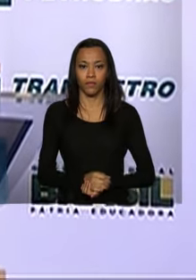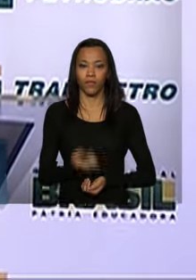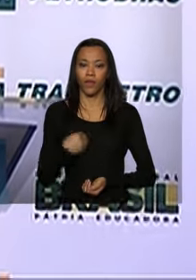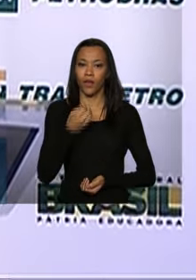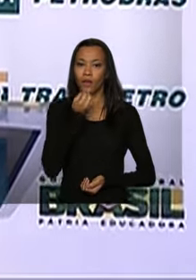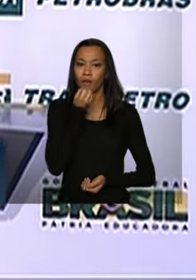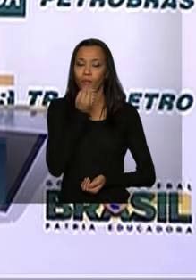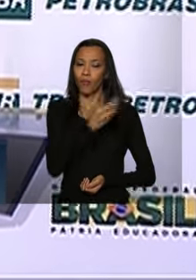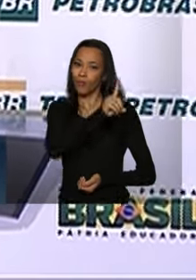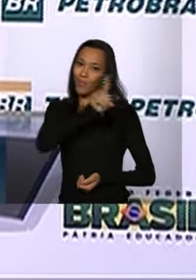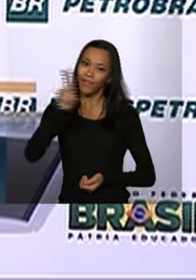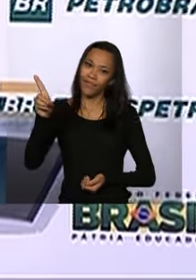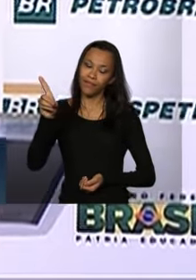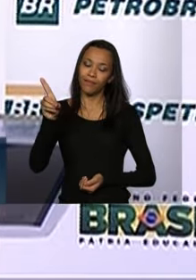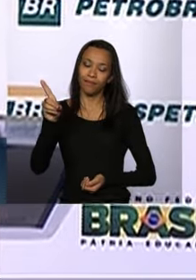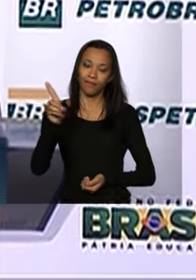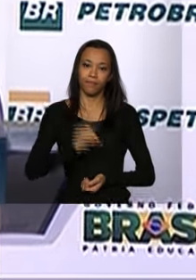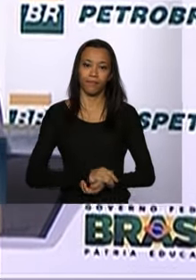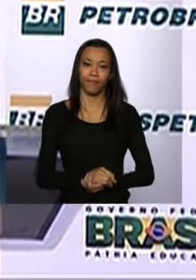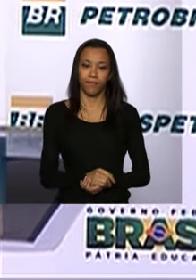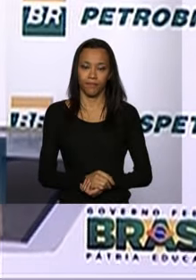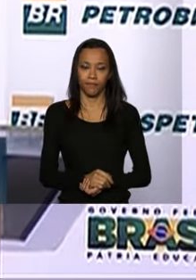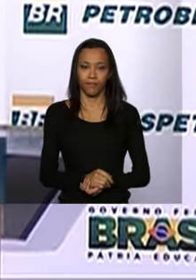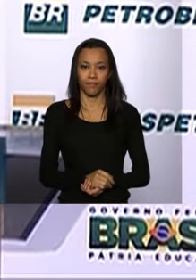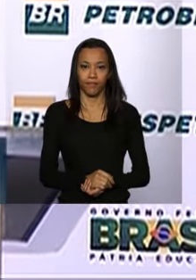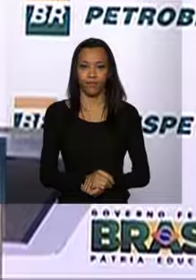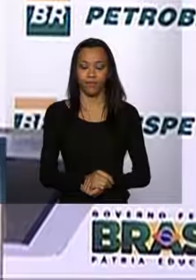Bom dia. Deixa eu mexer um pouco aqui.